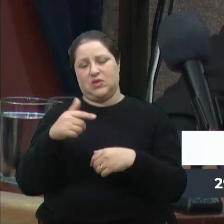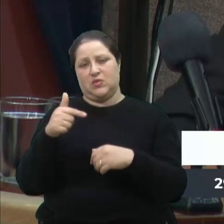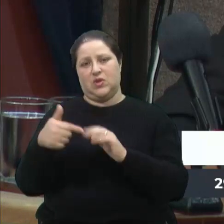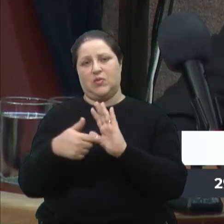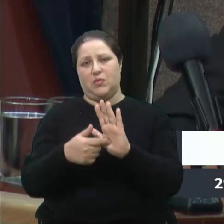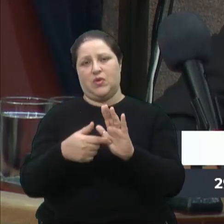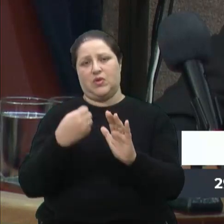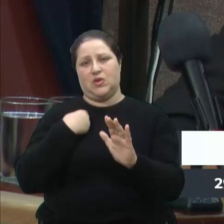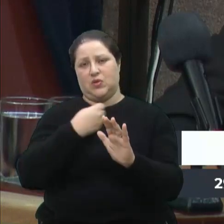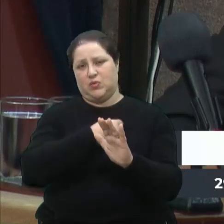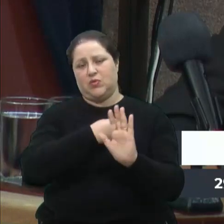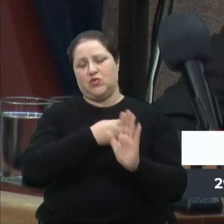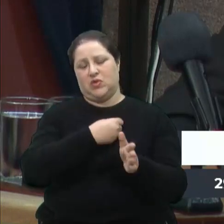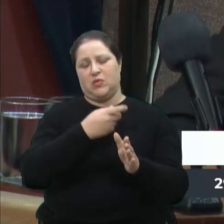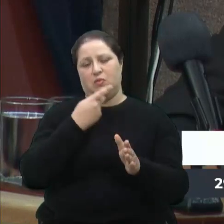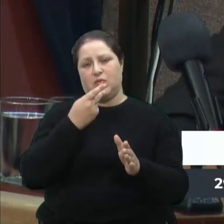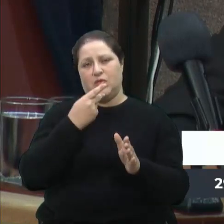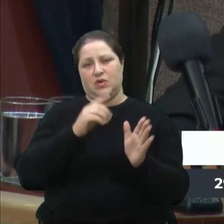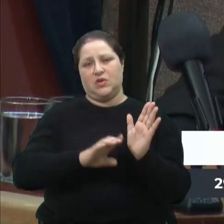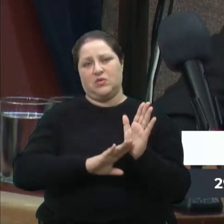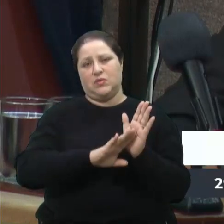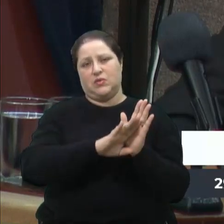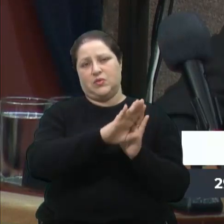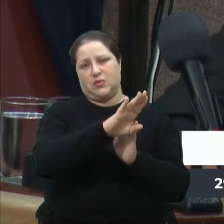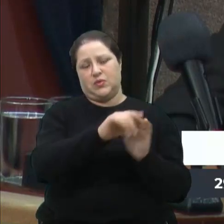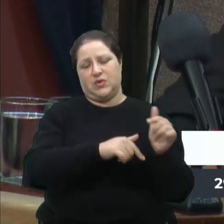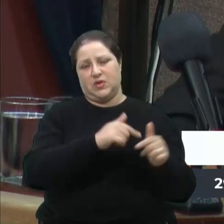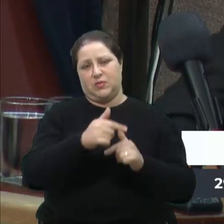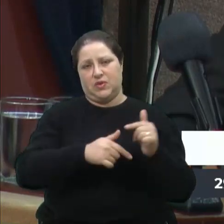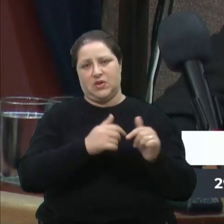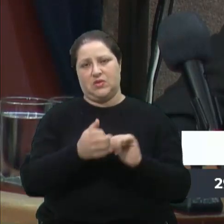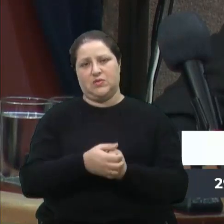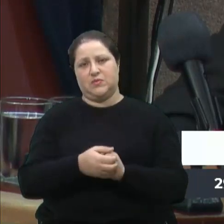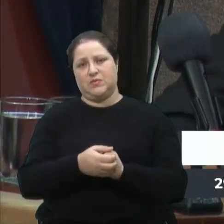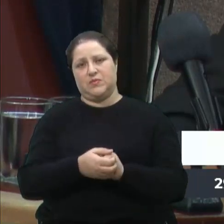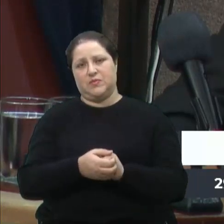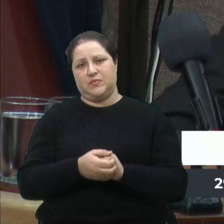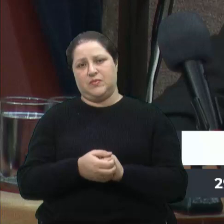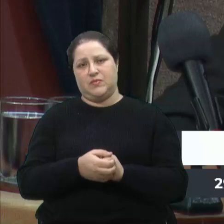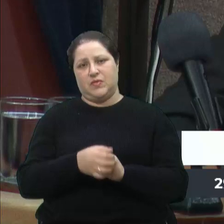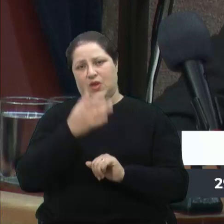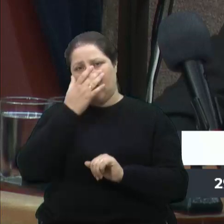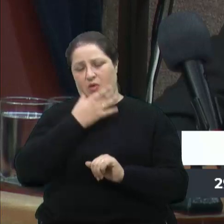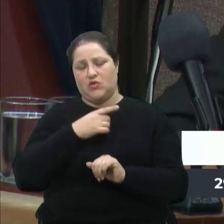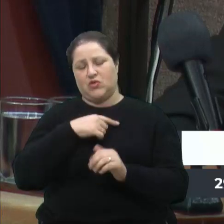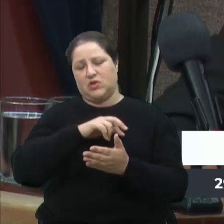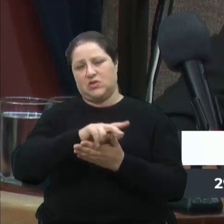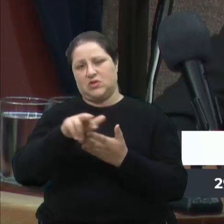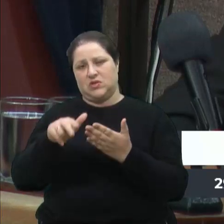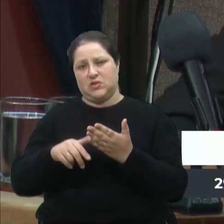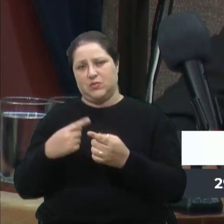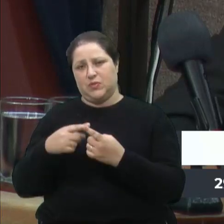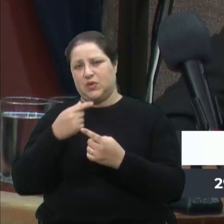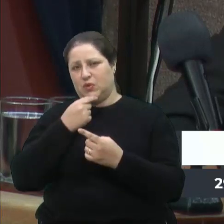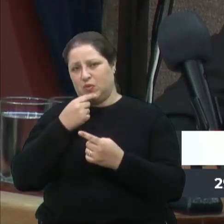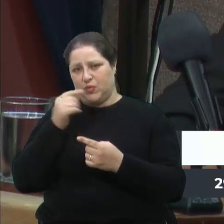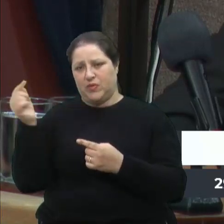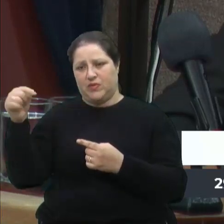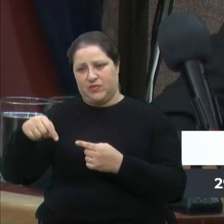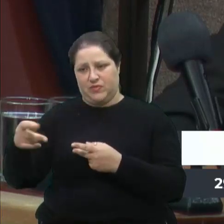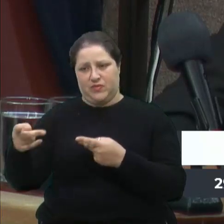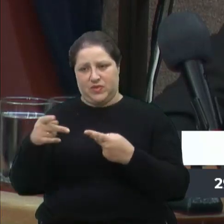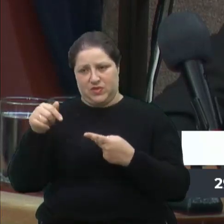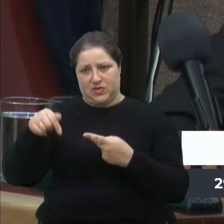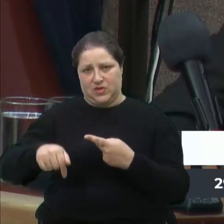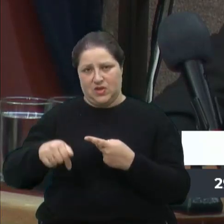ali mostram a eficiência, né, do trabalho. E eu acho que, entre tantos diferenciais, porque o Romeu Zema esteve aqui,